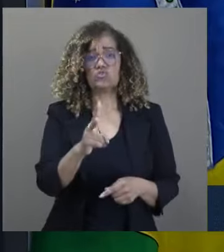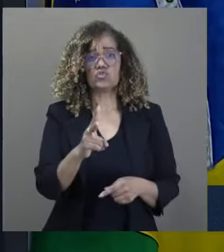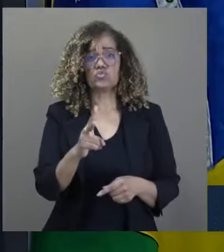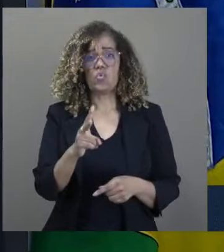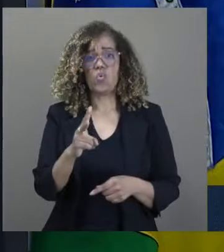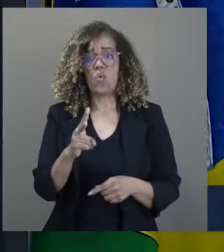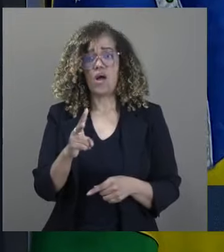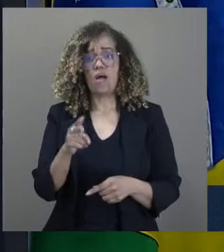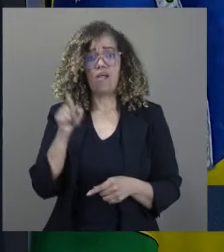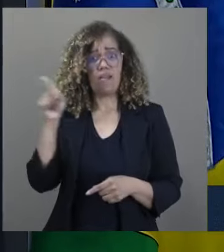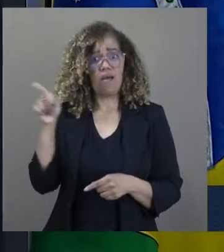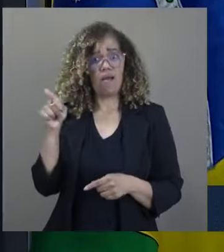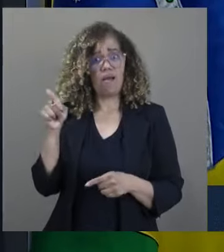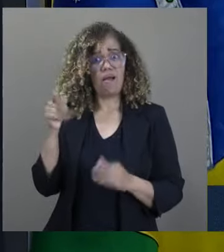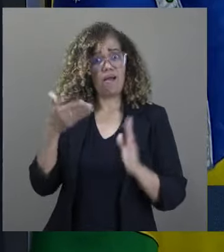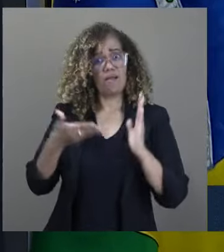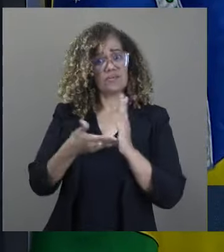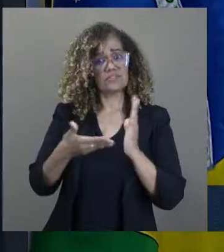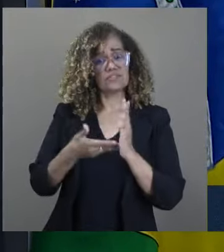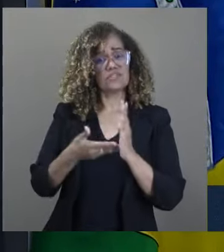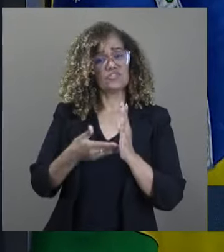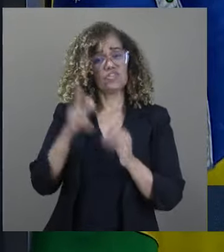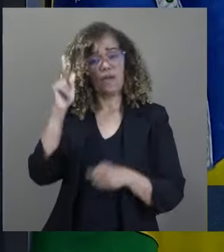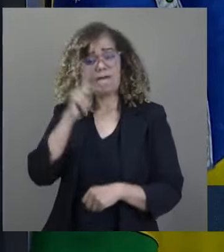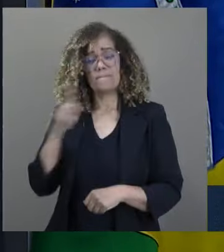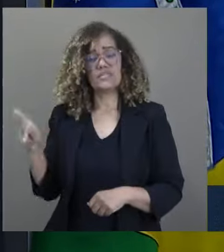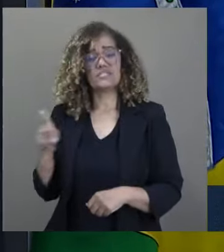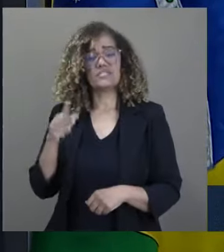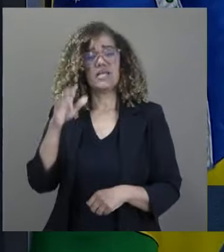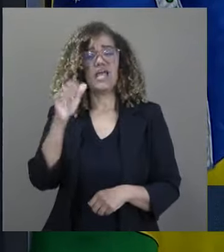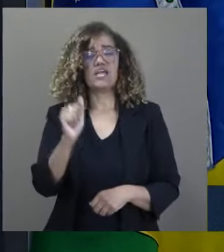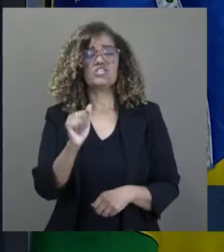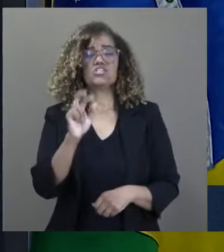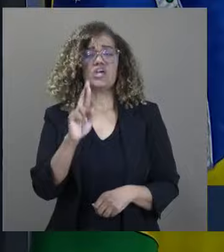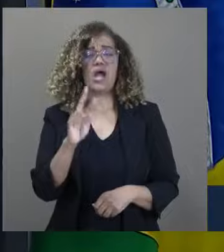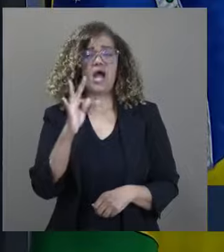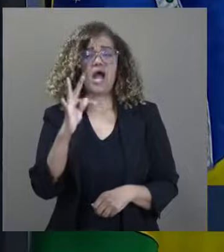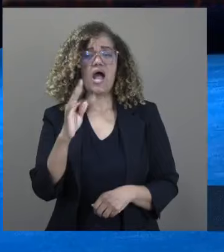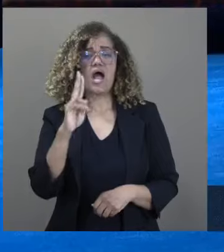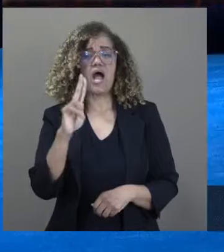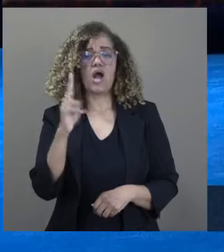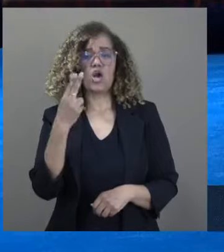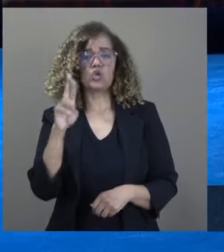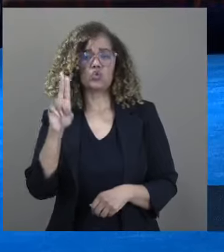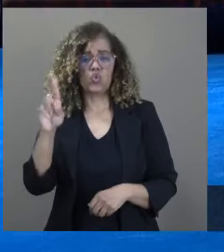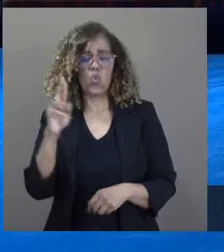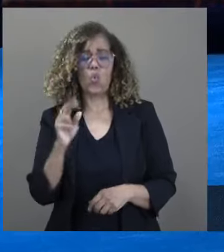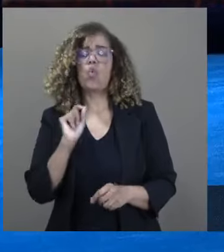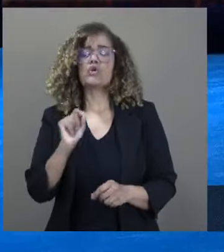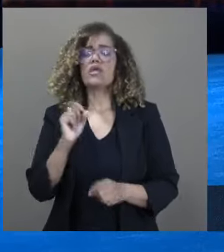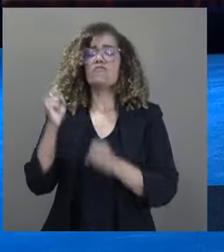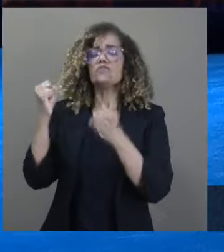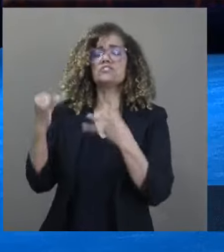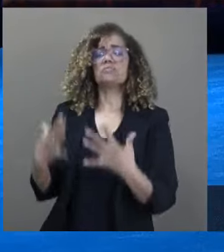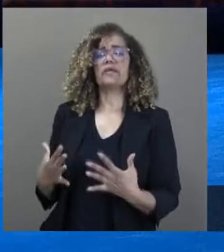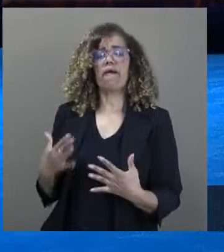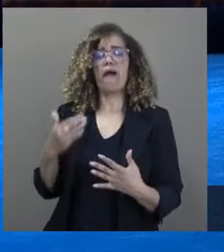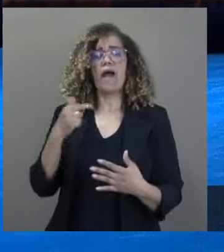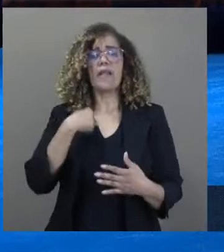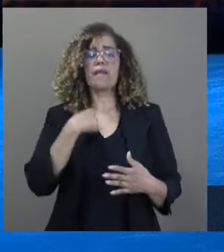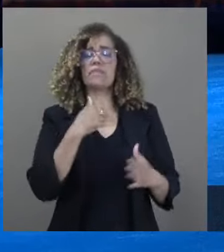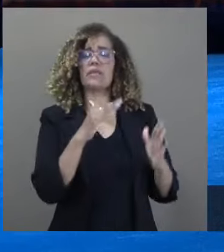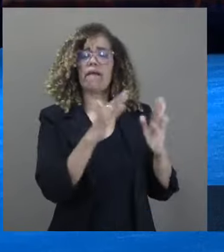Lira. O que é que eu vou dizer lá em casa? O que é que eu vou dizer para o cearense? A gente precisa